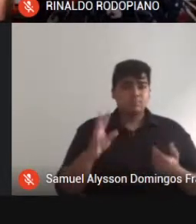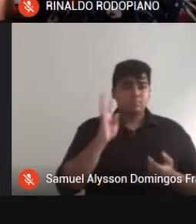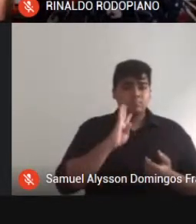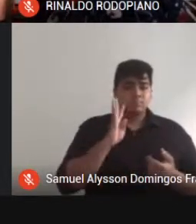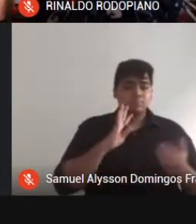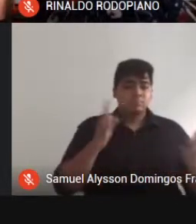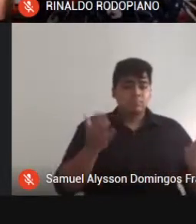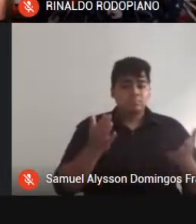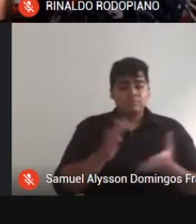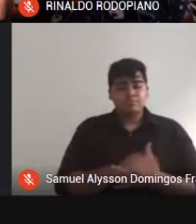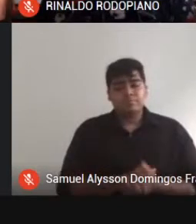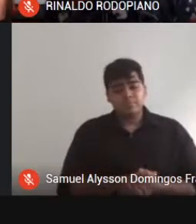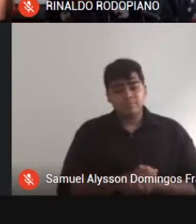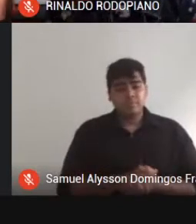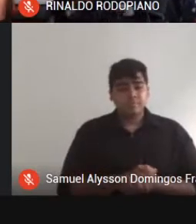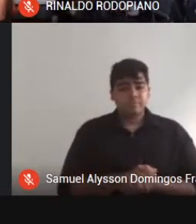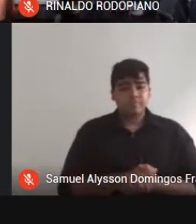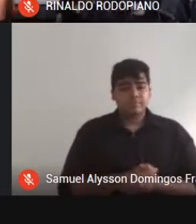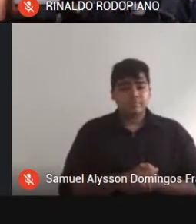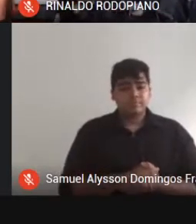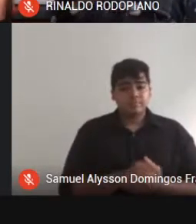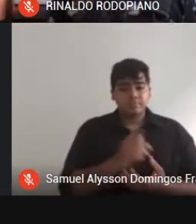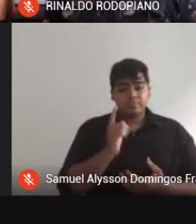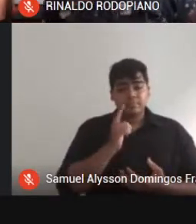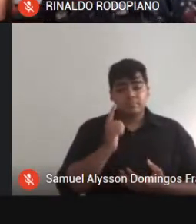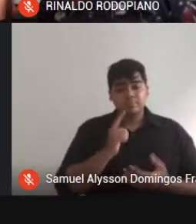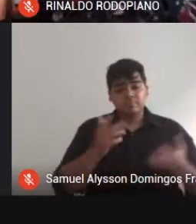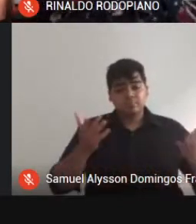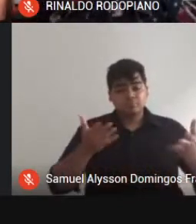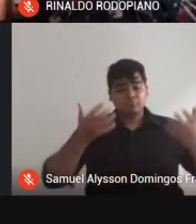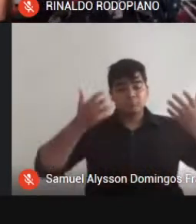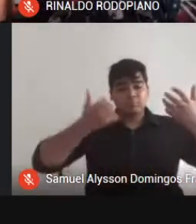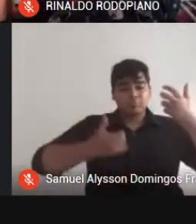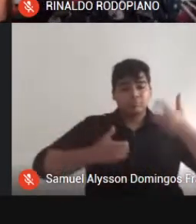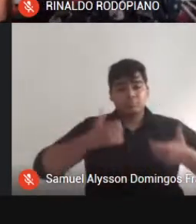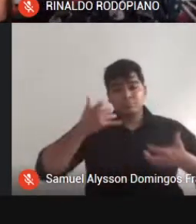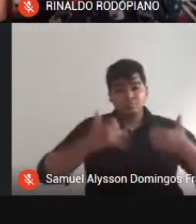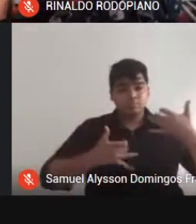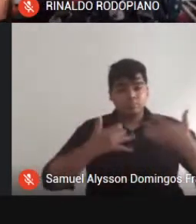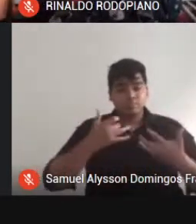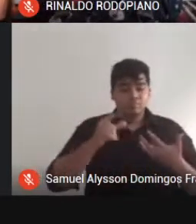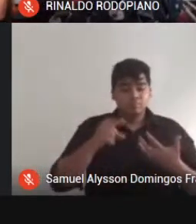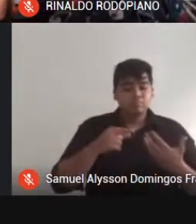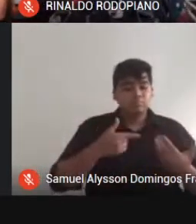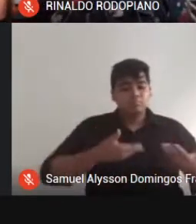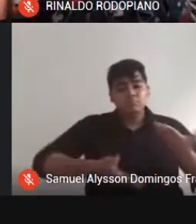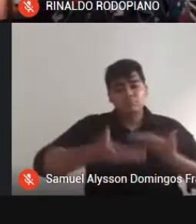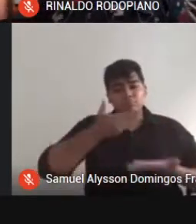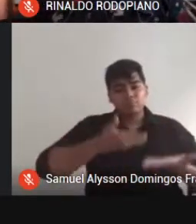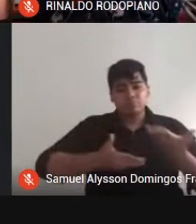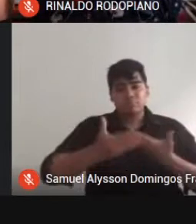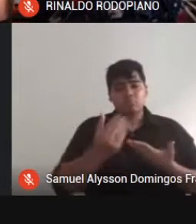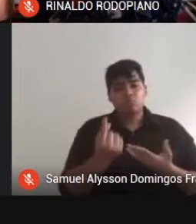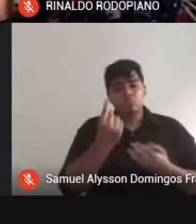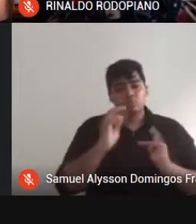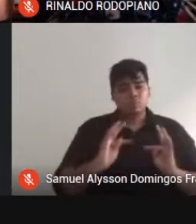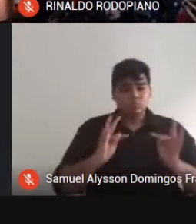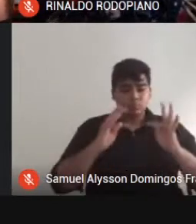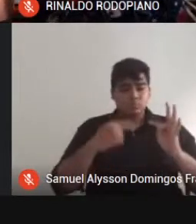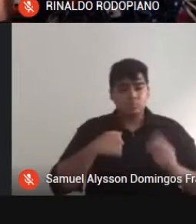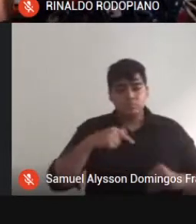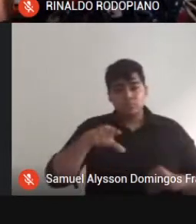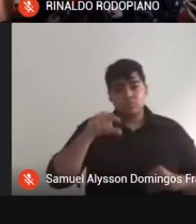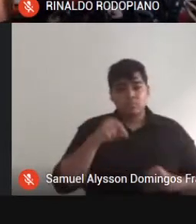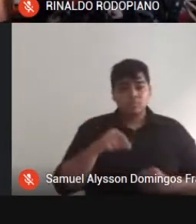Gente, eu vou fazer uma apresentação que vai ter uma interatividade com a ferramenta que eu escolhi, tá? Vocês vão